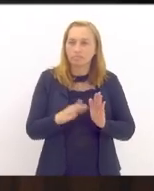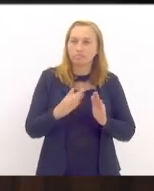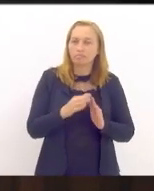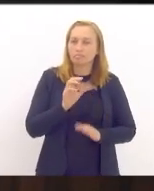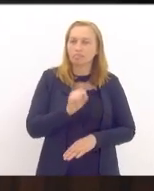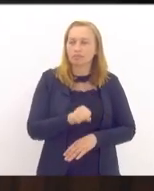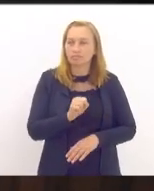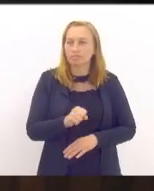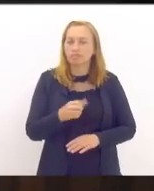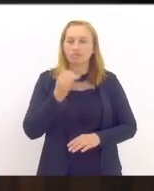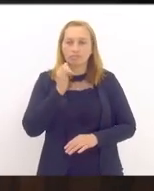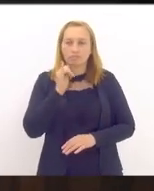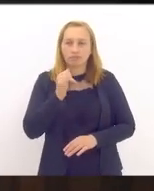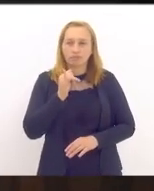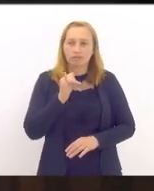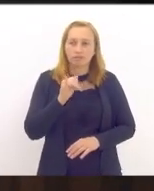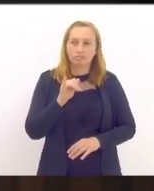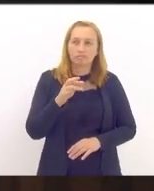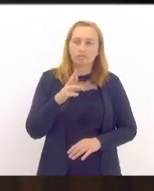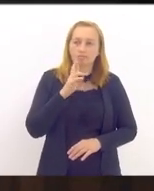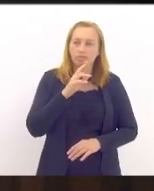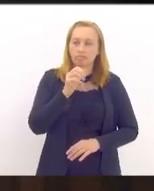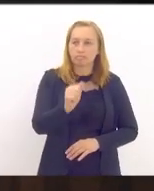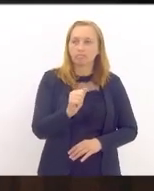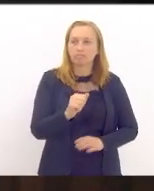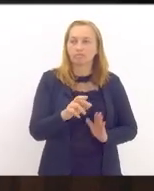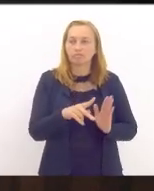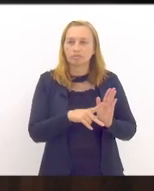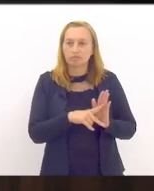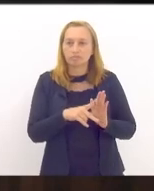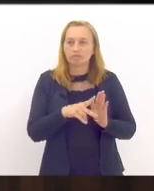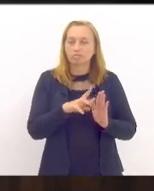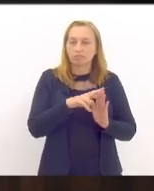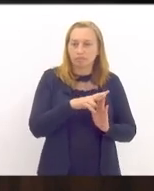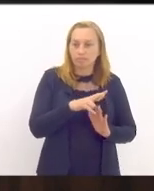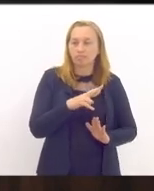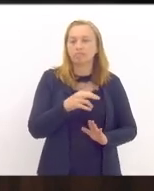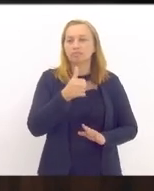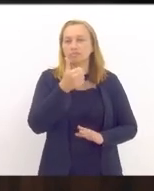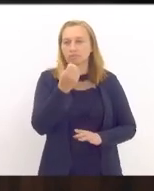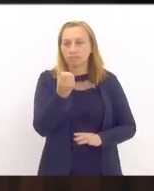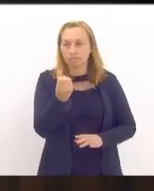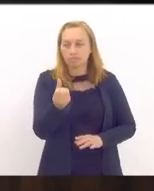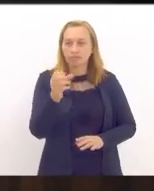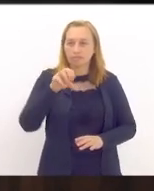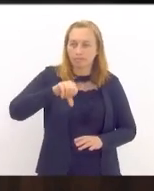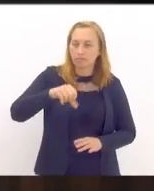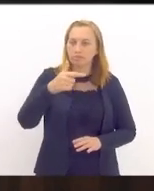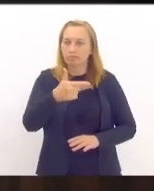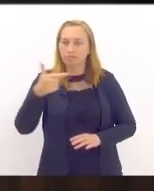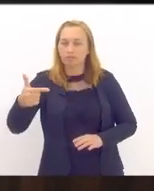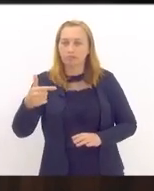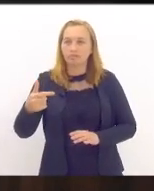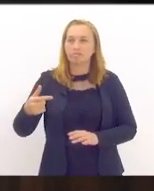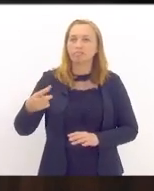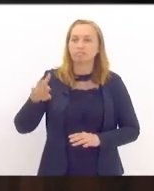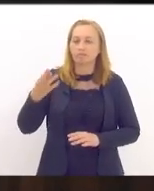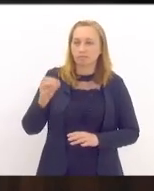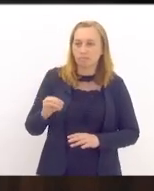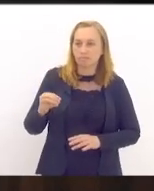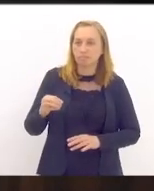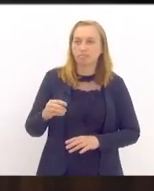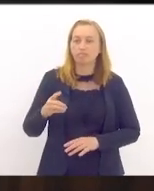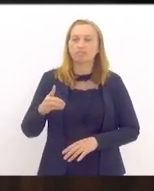proporção de tela favorável Rodrigo Amorim projeto de resolução 6922 deputado Pedro respectivo